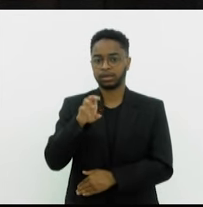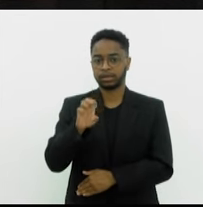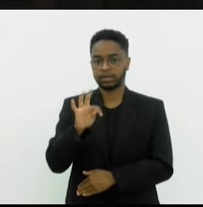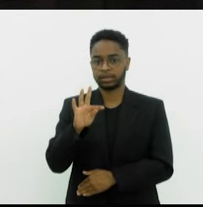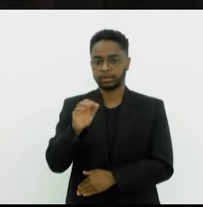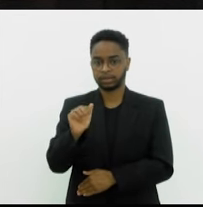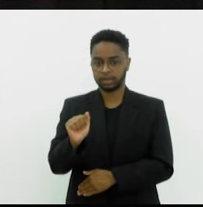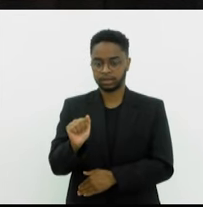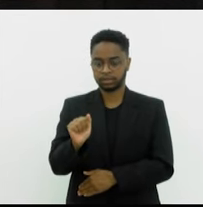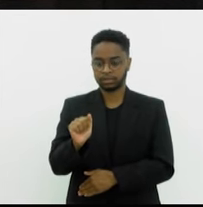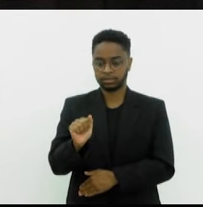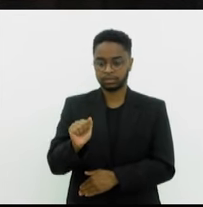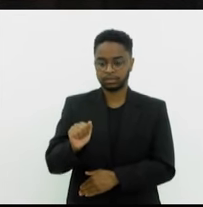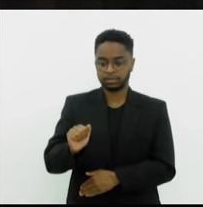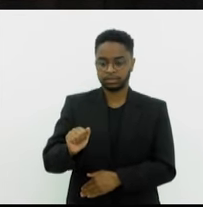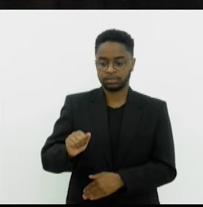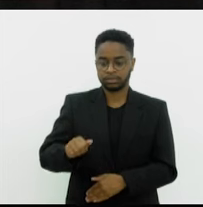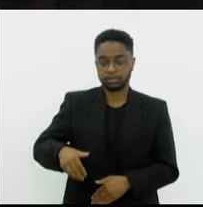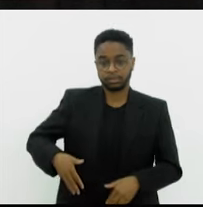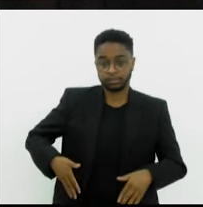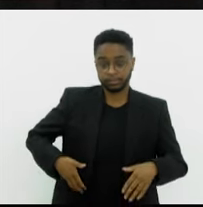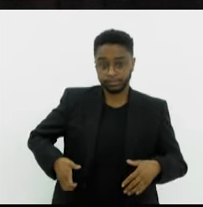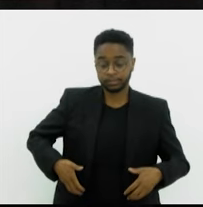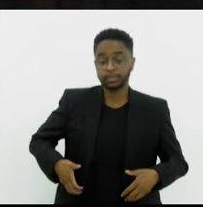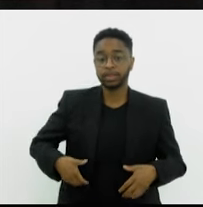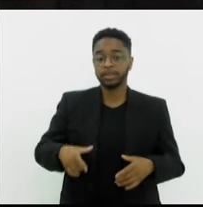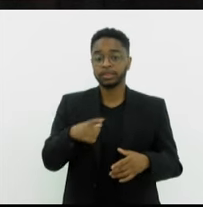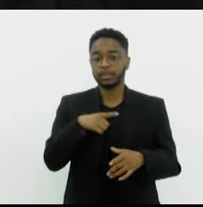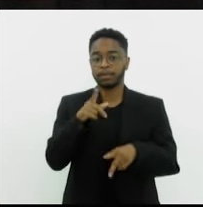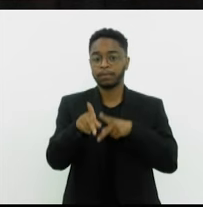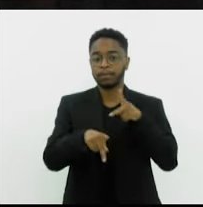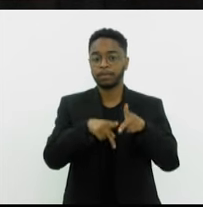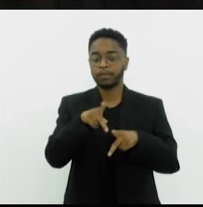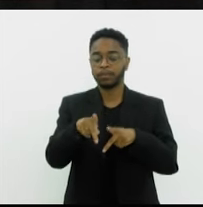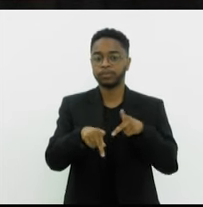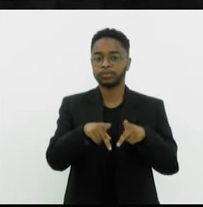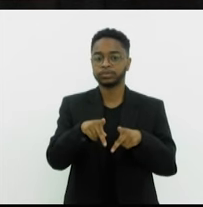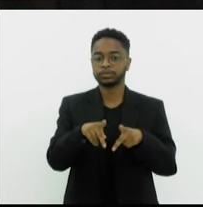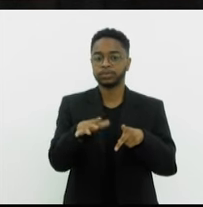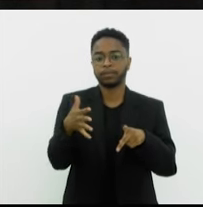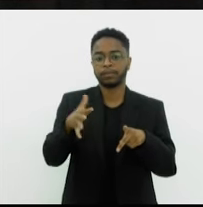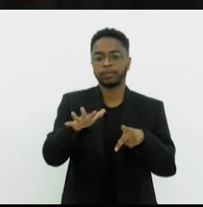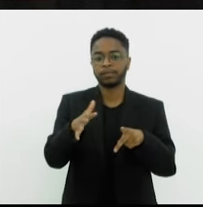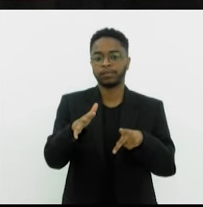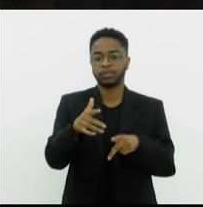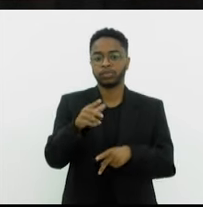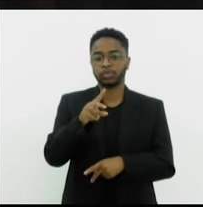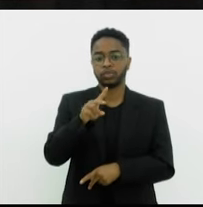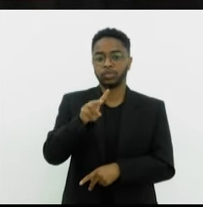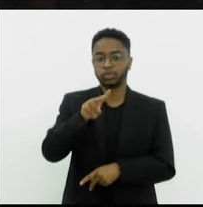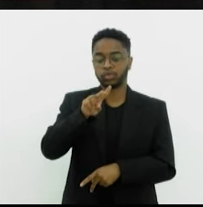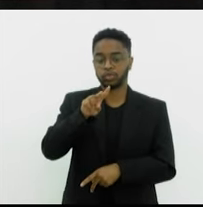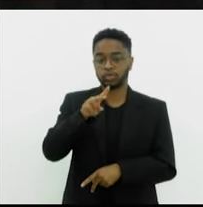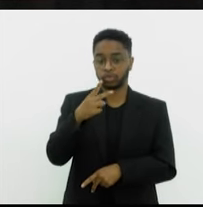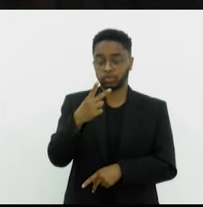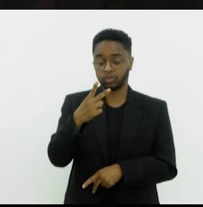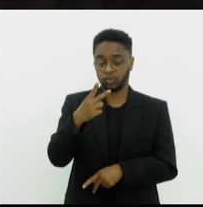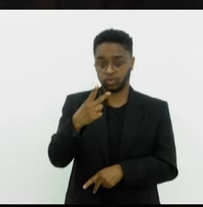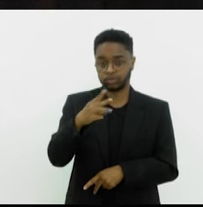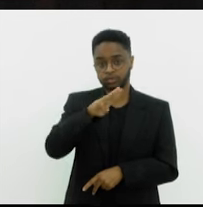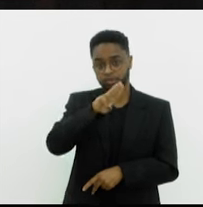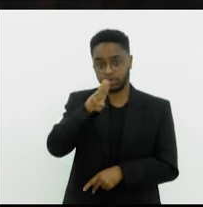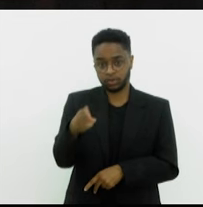contingente populacional na ordem de 2 milhões de habitantes, senhora